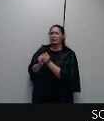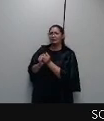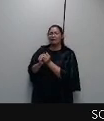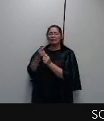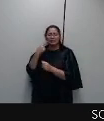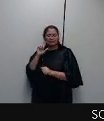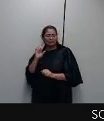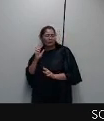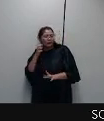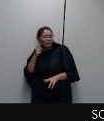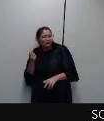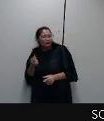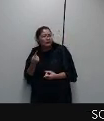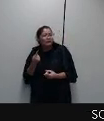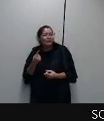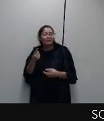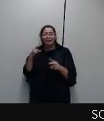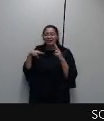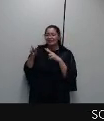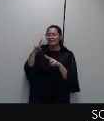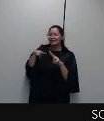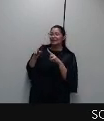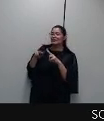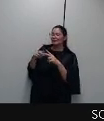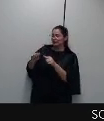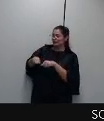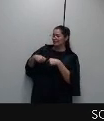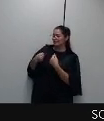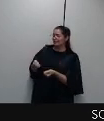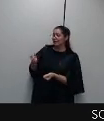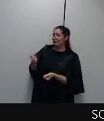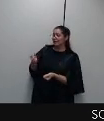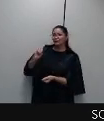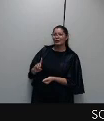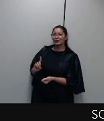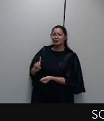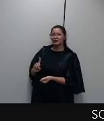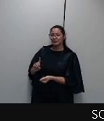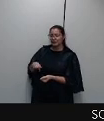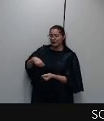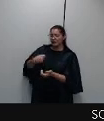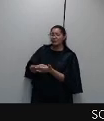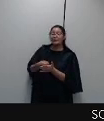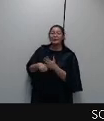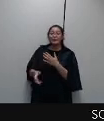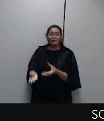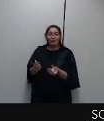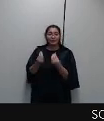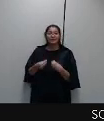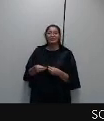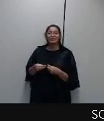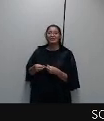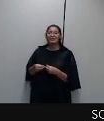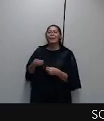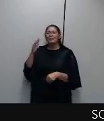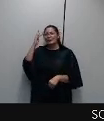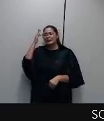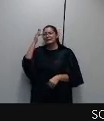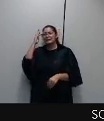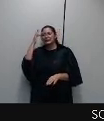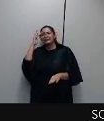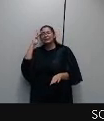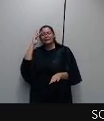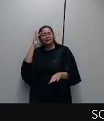em preservar os direitos aos fatos adquiridos mas o entendo que nós temos um